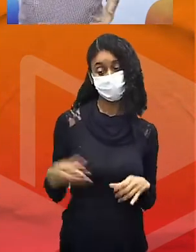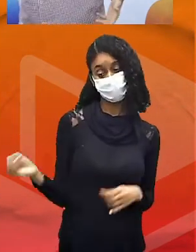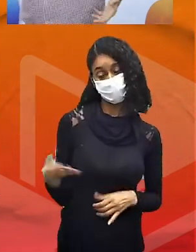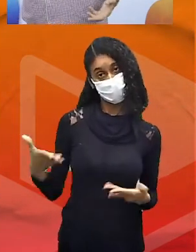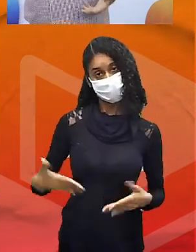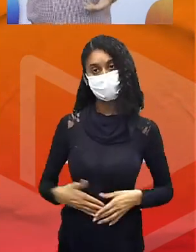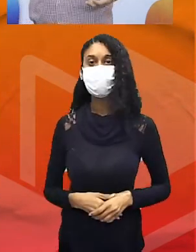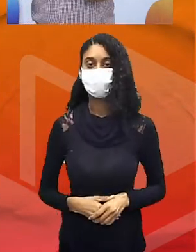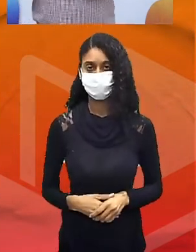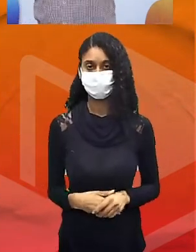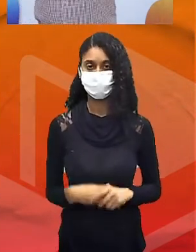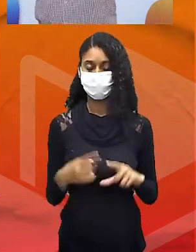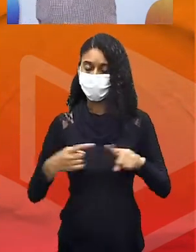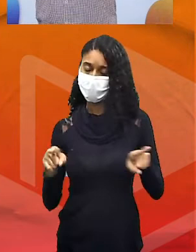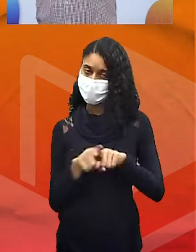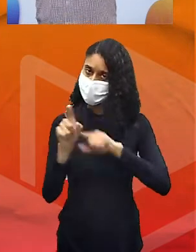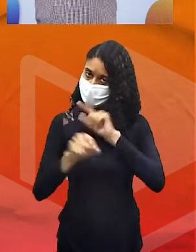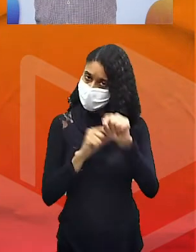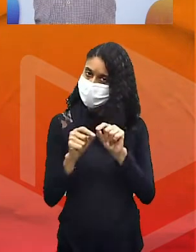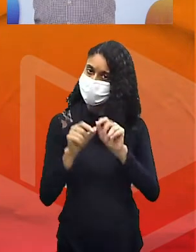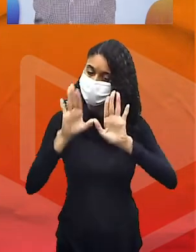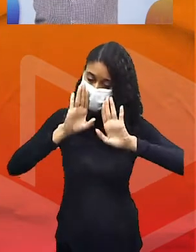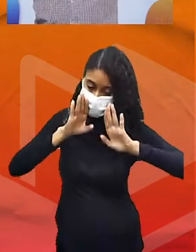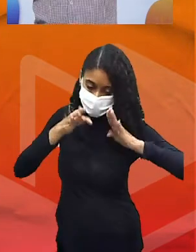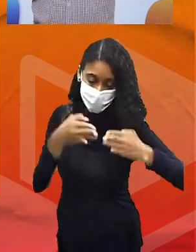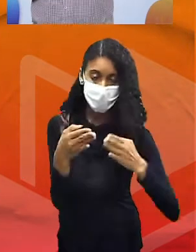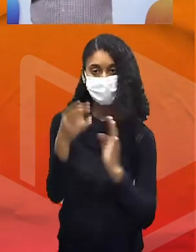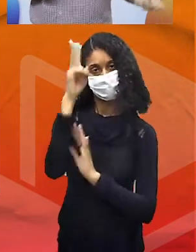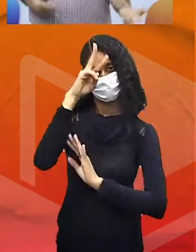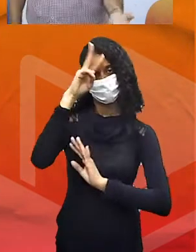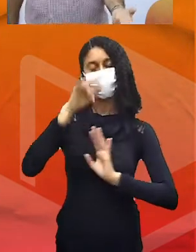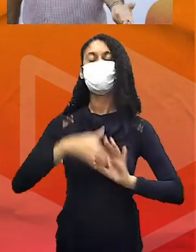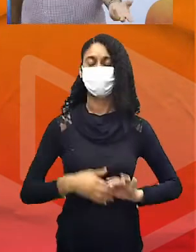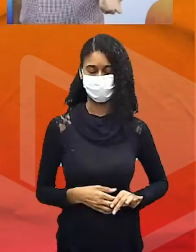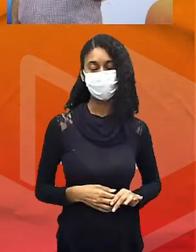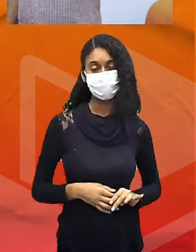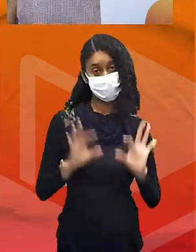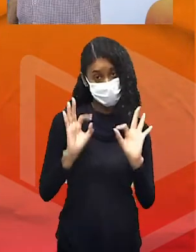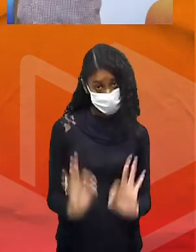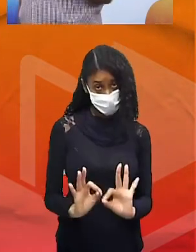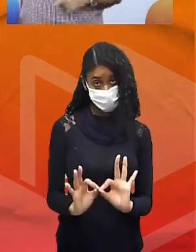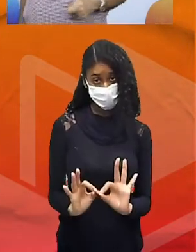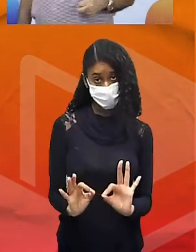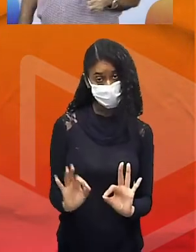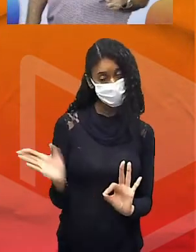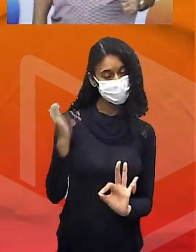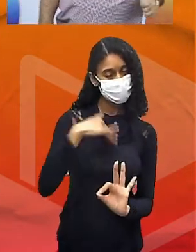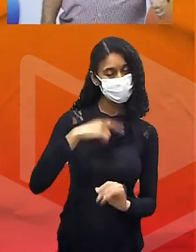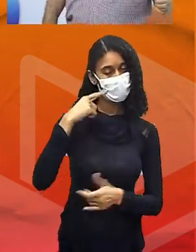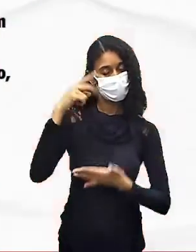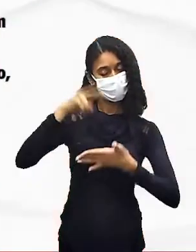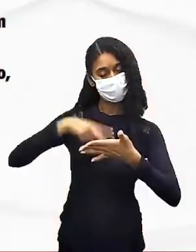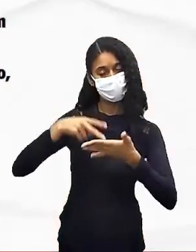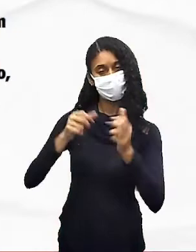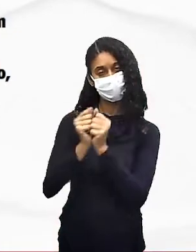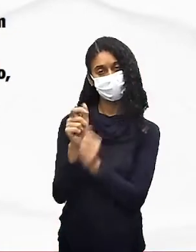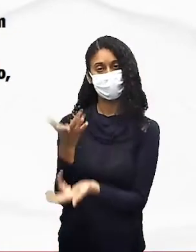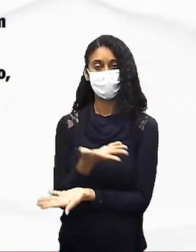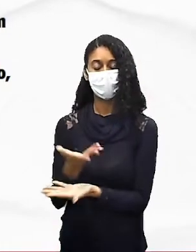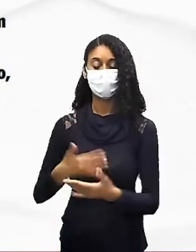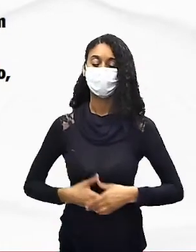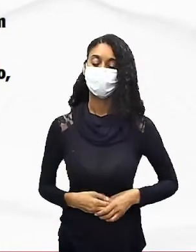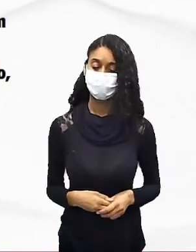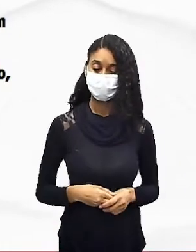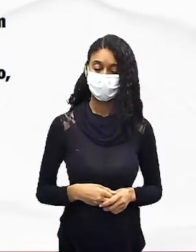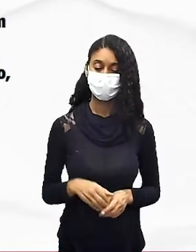contemporânea, mas que tinha fundamentos históricos também. Tá certo? Vamos lá, ler o texto agora comigo?